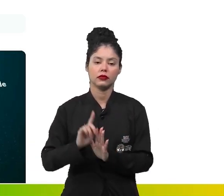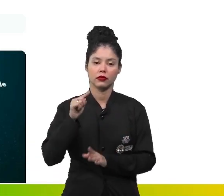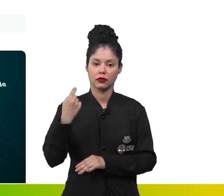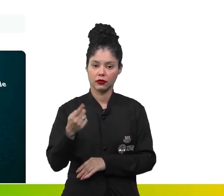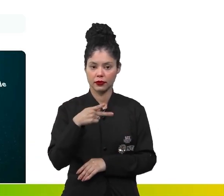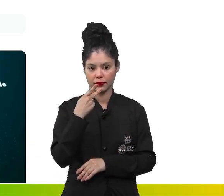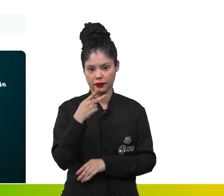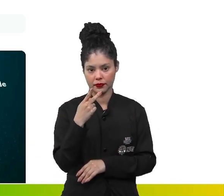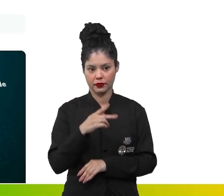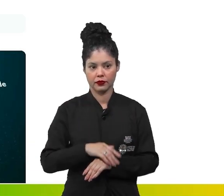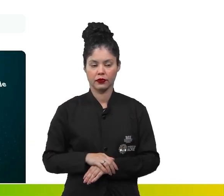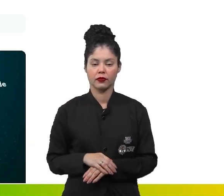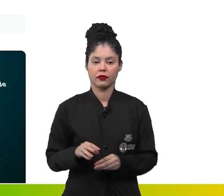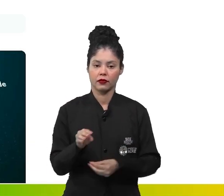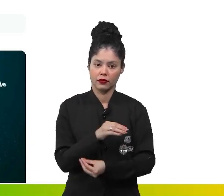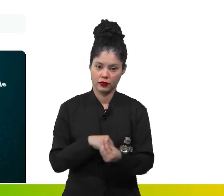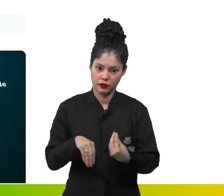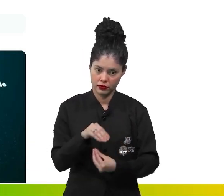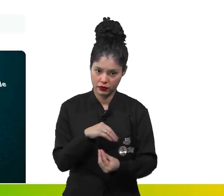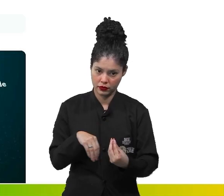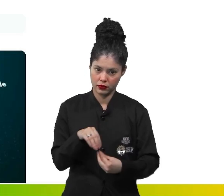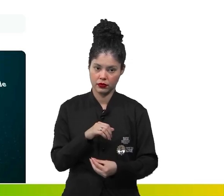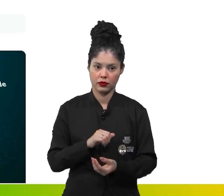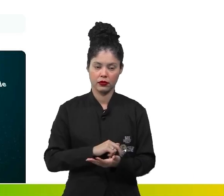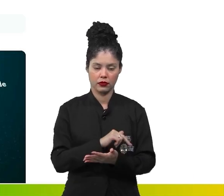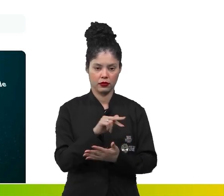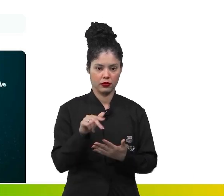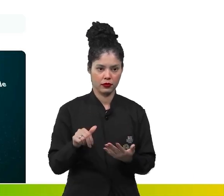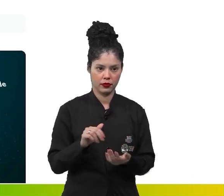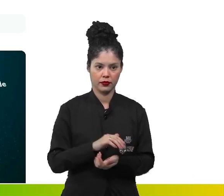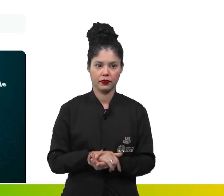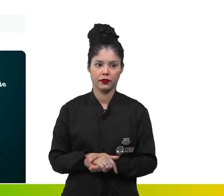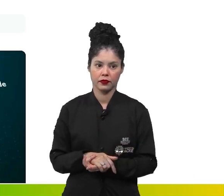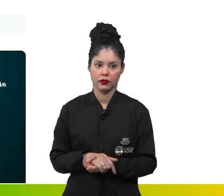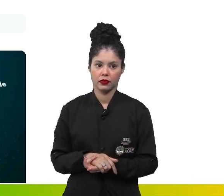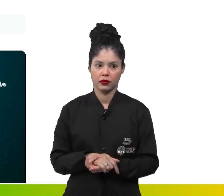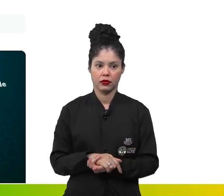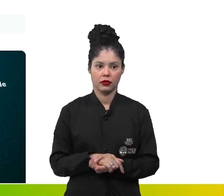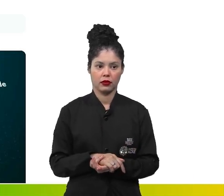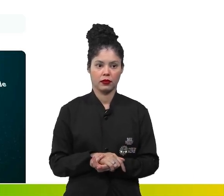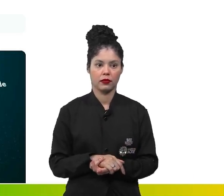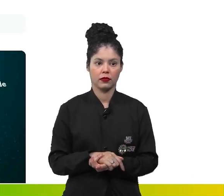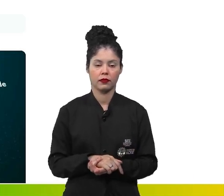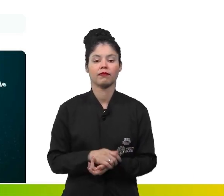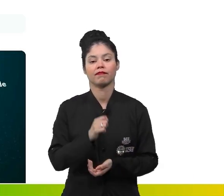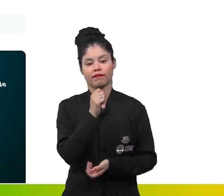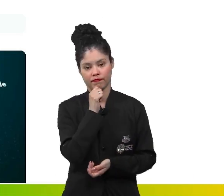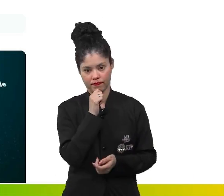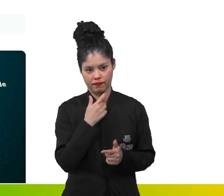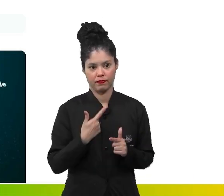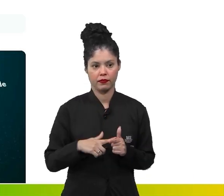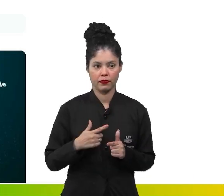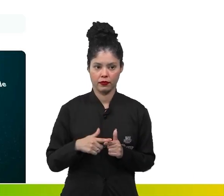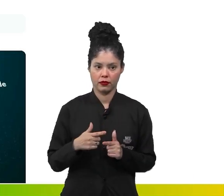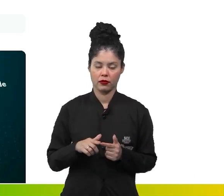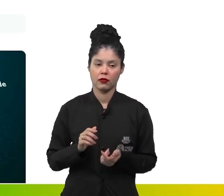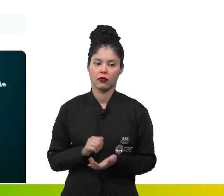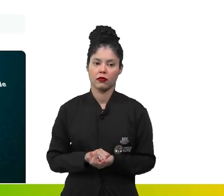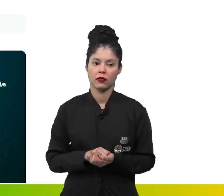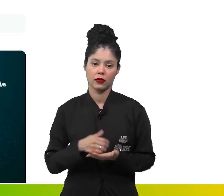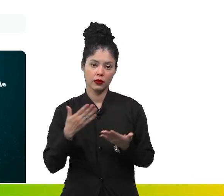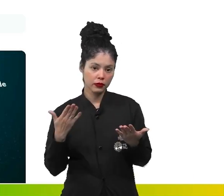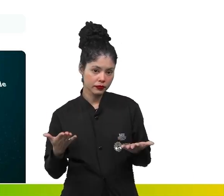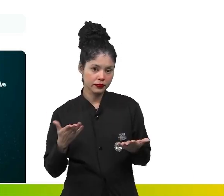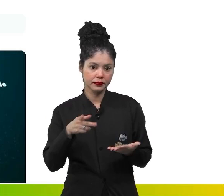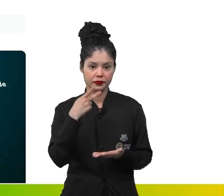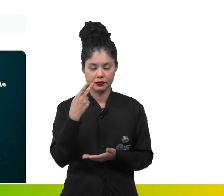está falando, a miscigenação, a mistura aí de vários povos. Mas os problemas ainda existem, a gente não pode aí deixar